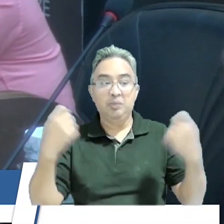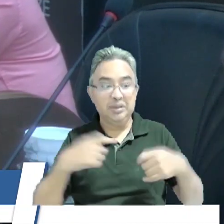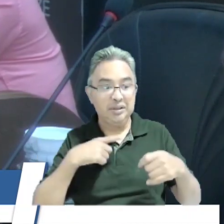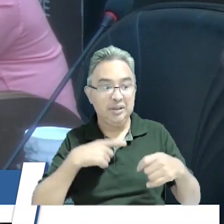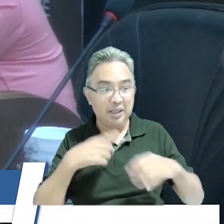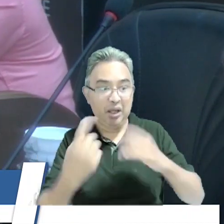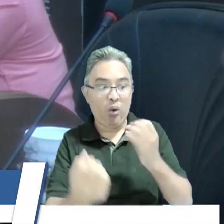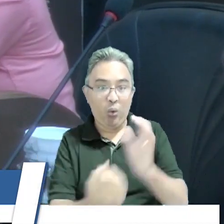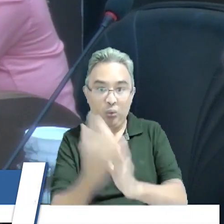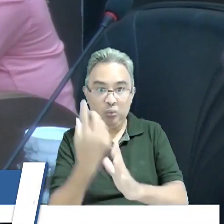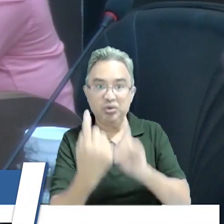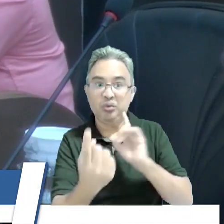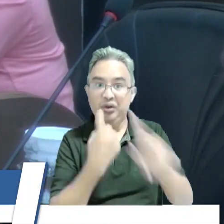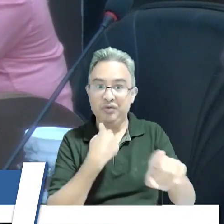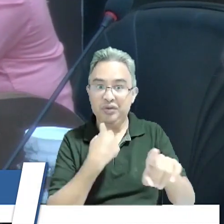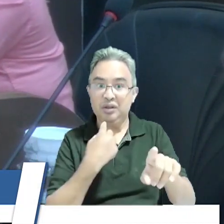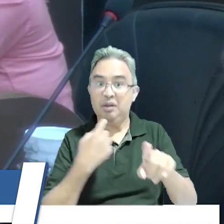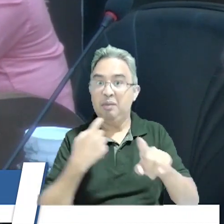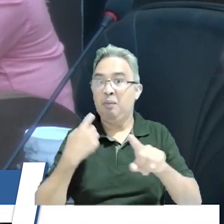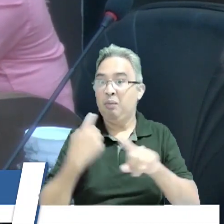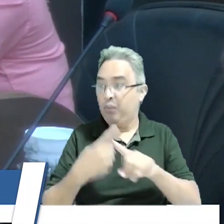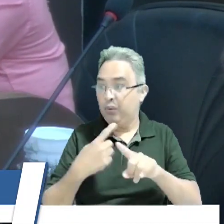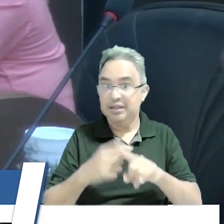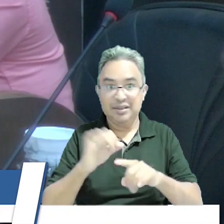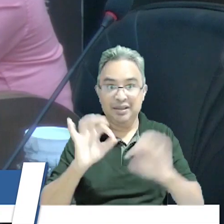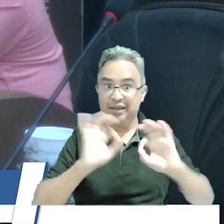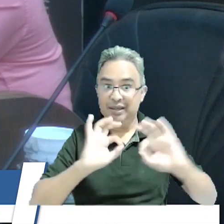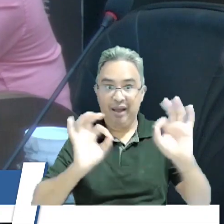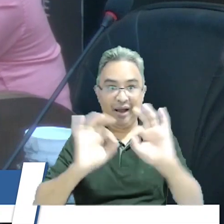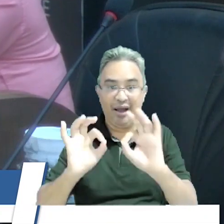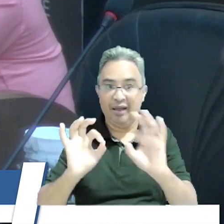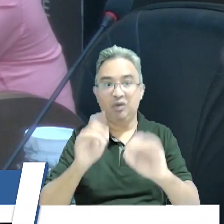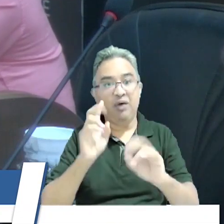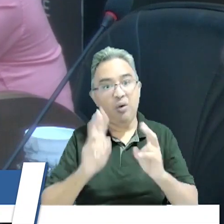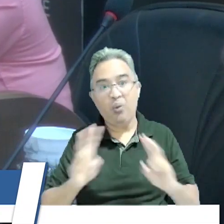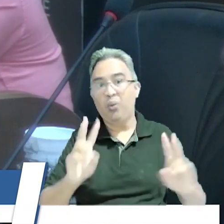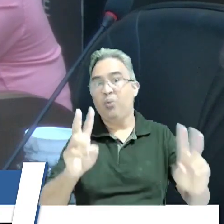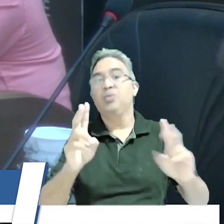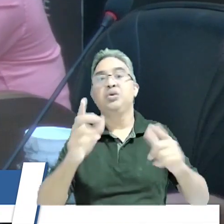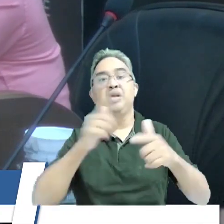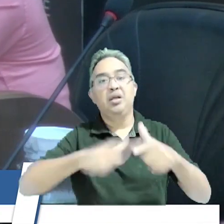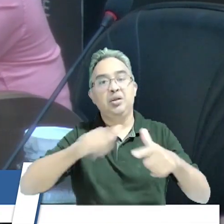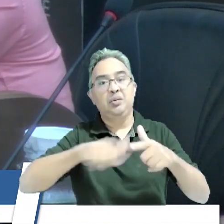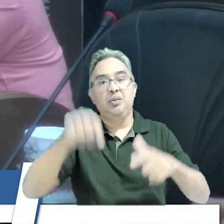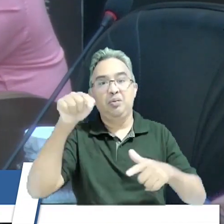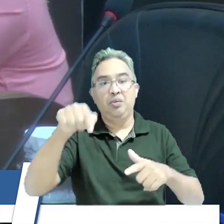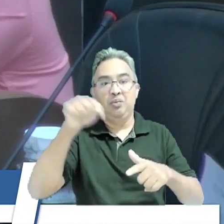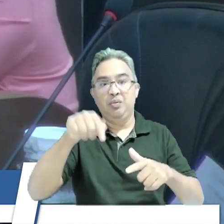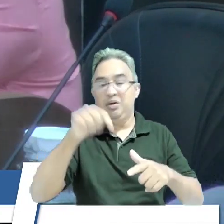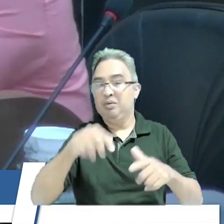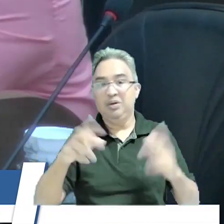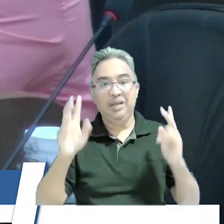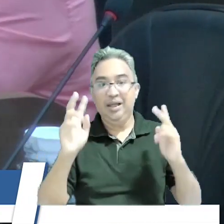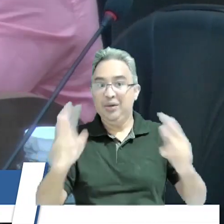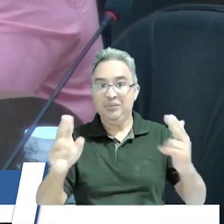fluir, porque senão não vai sair do estrangulamento e vai ficar na mesma coisa. Nós sabemos, né? Eu